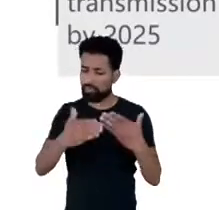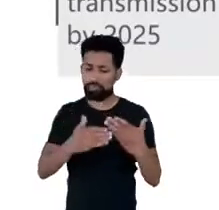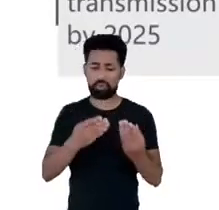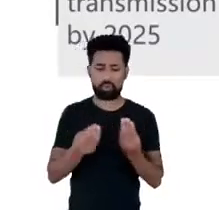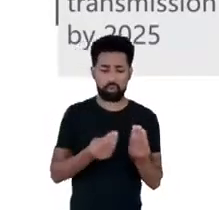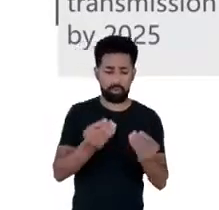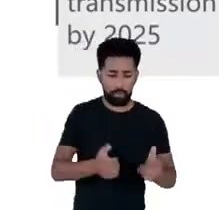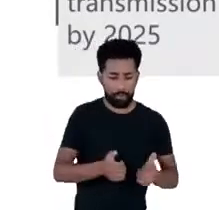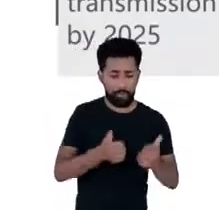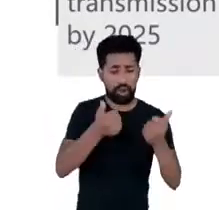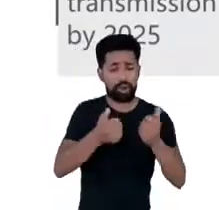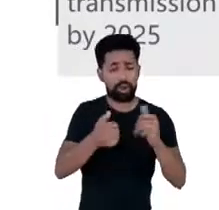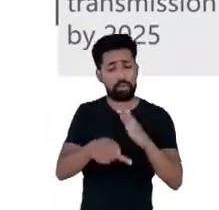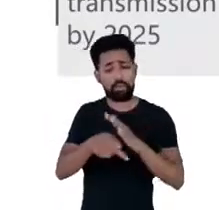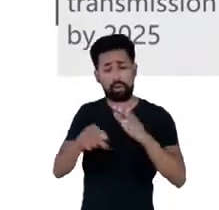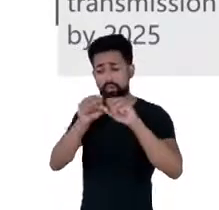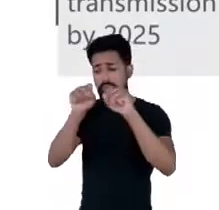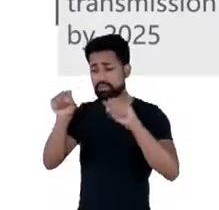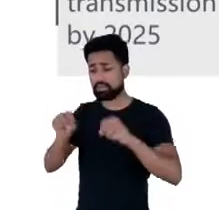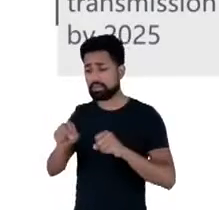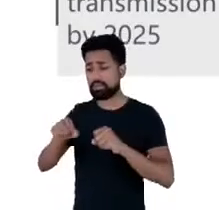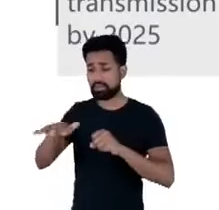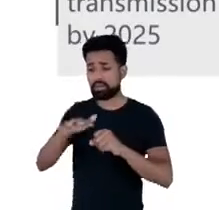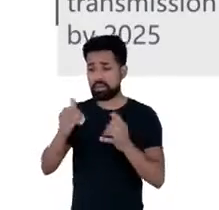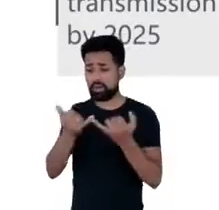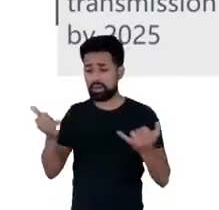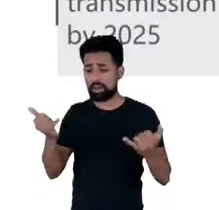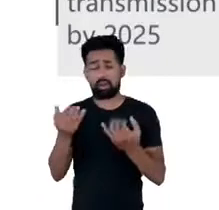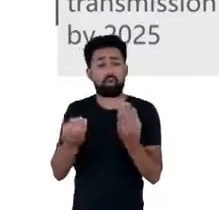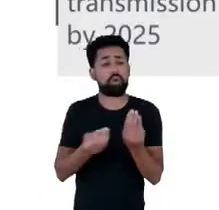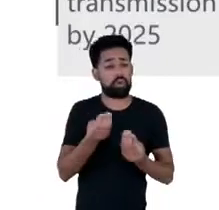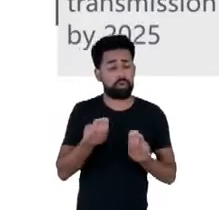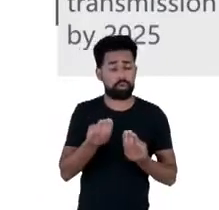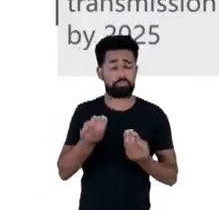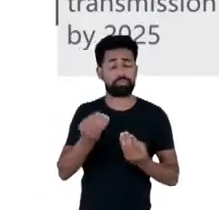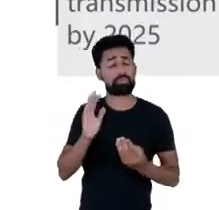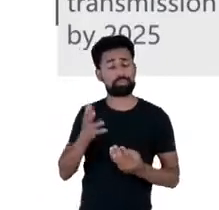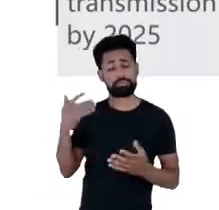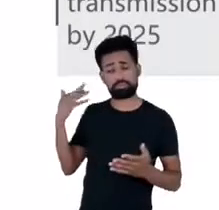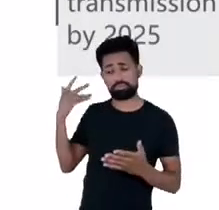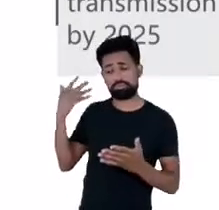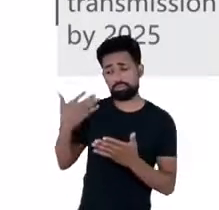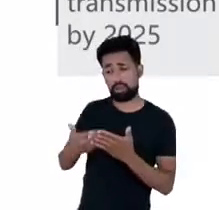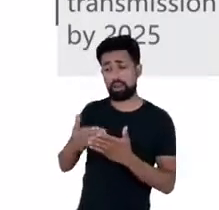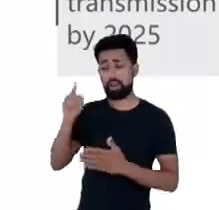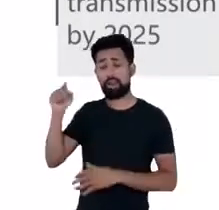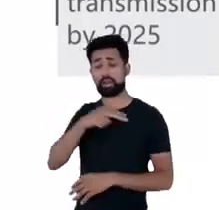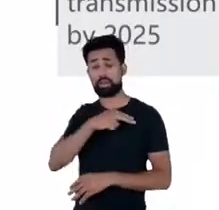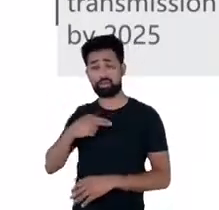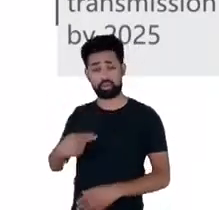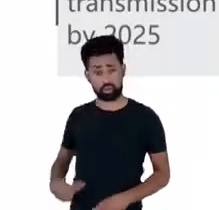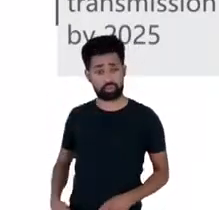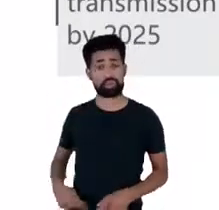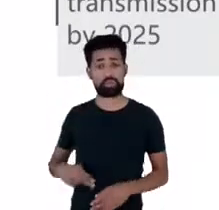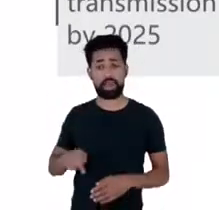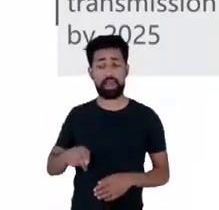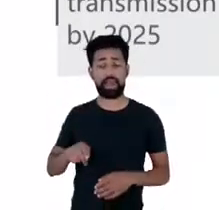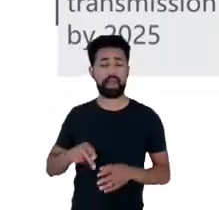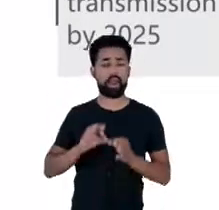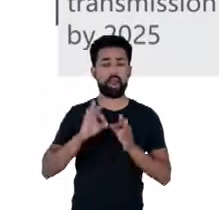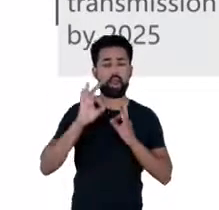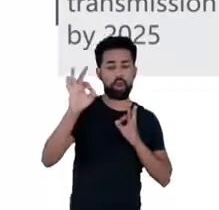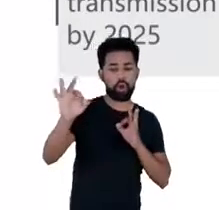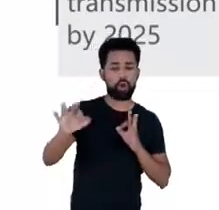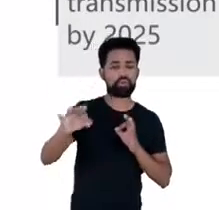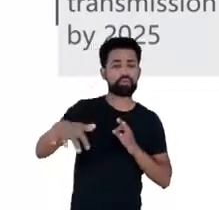o sistema elétrico? Desde que os centros na China são muito distantes das áreas de